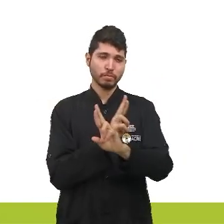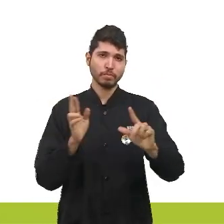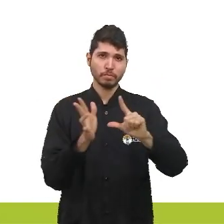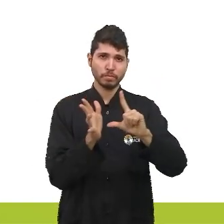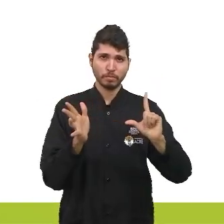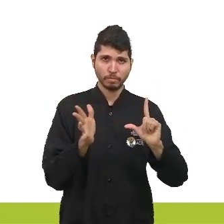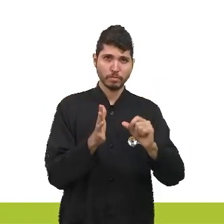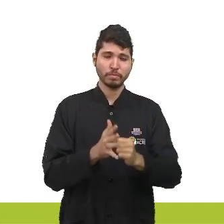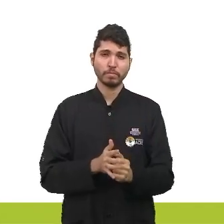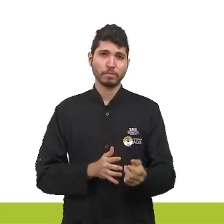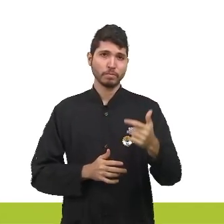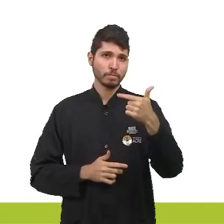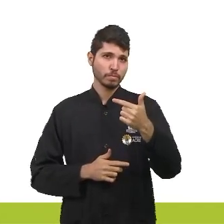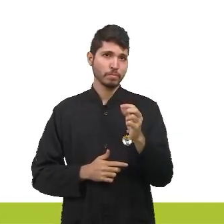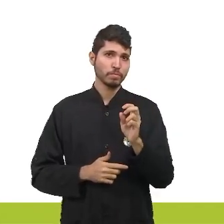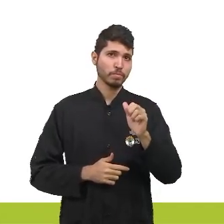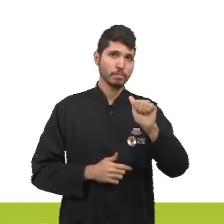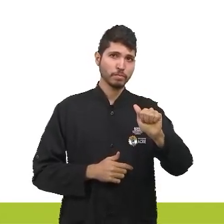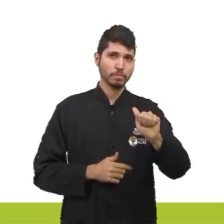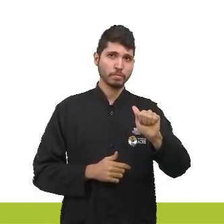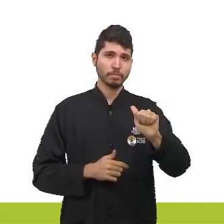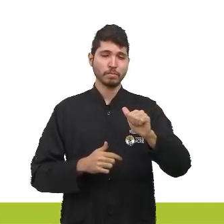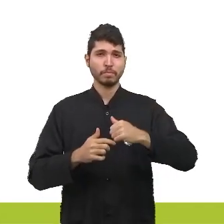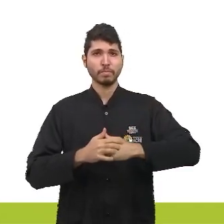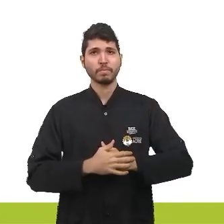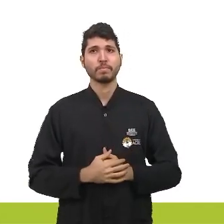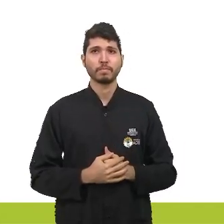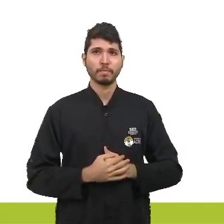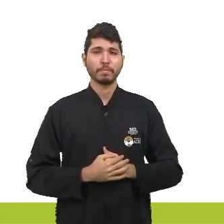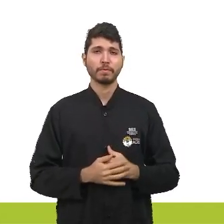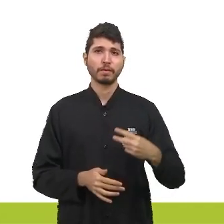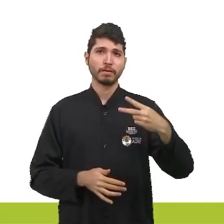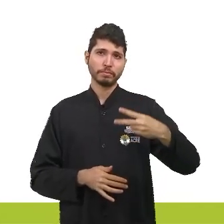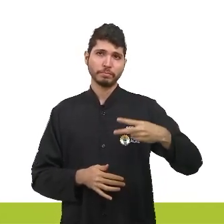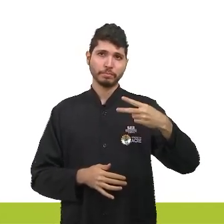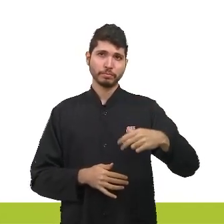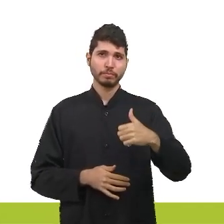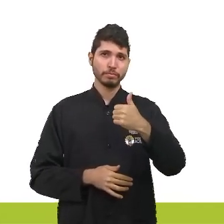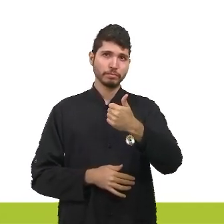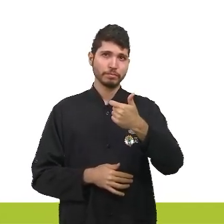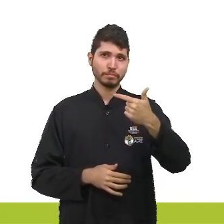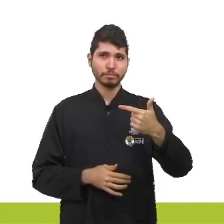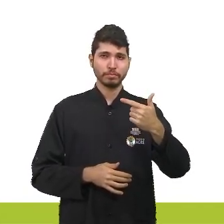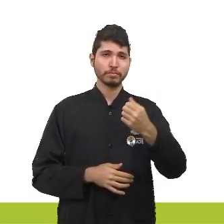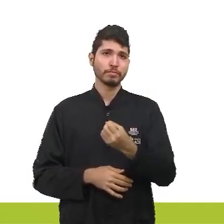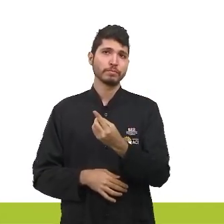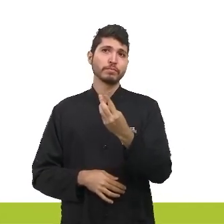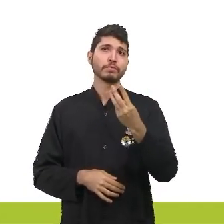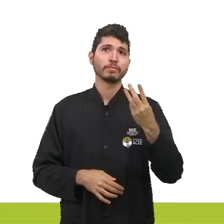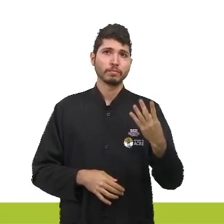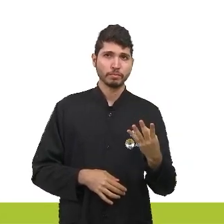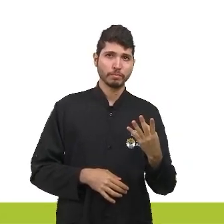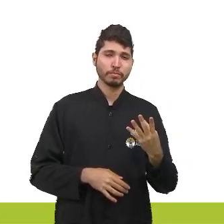2A é igual a, por exemplo, 12 vezes o número de faces